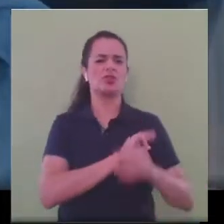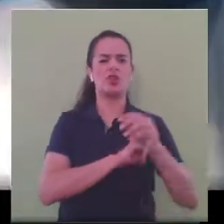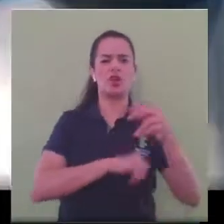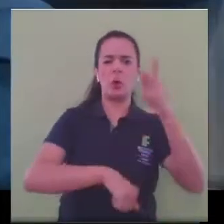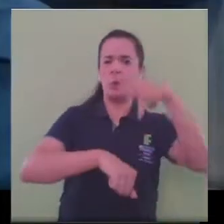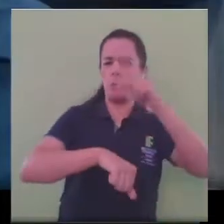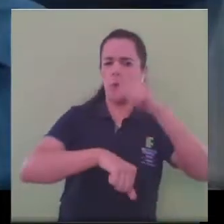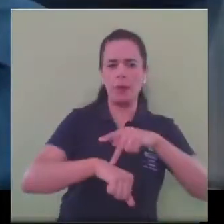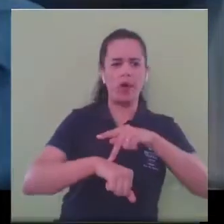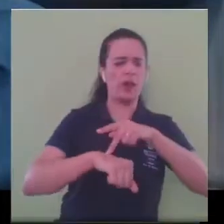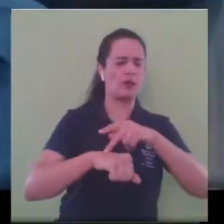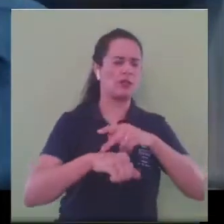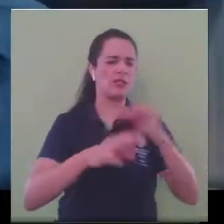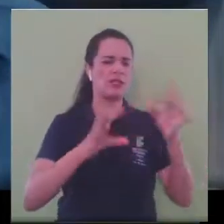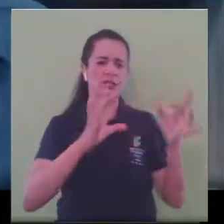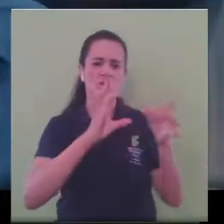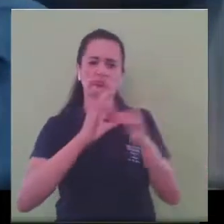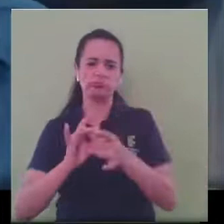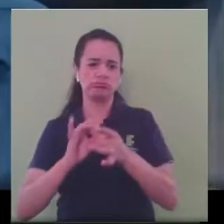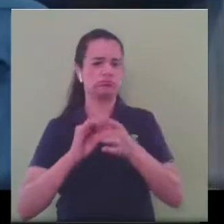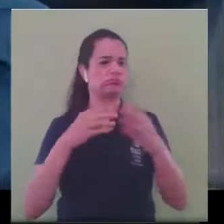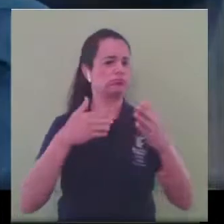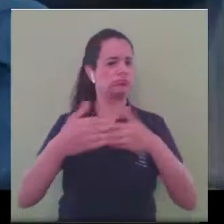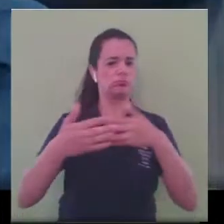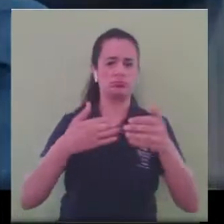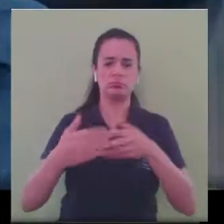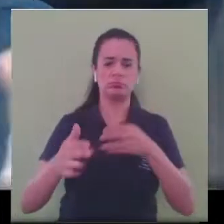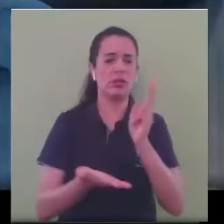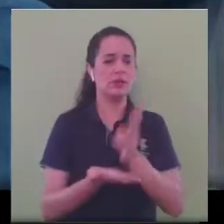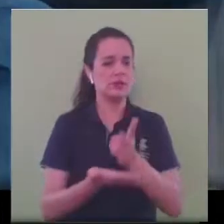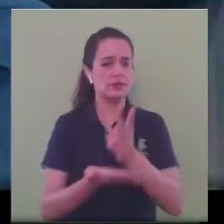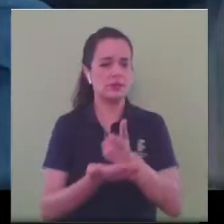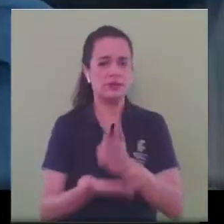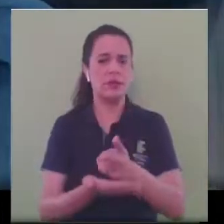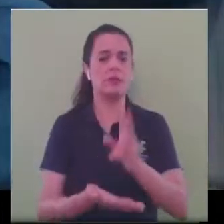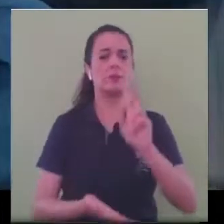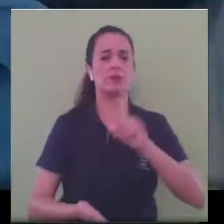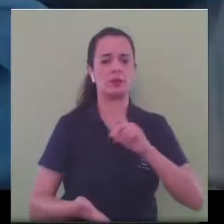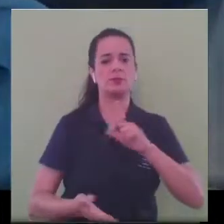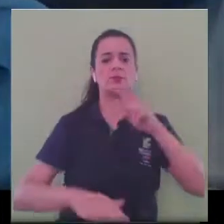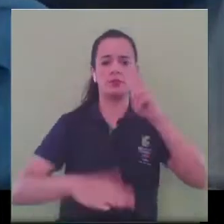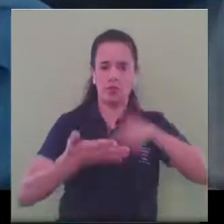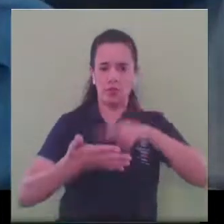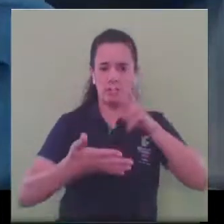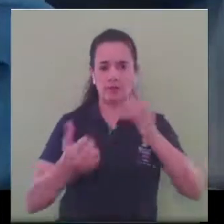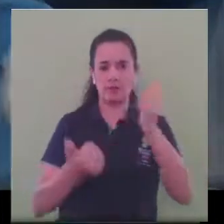a vínculo qualquer, as obras clássicas simplesmente são lidas, né?